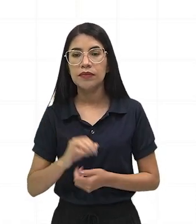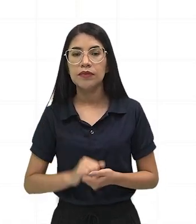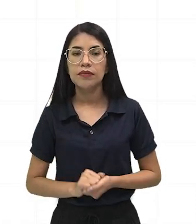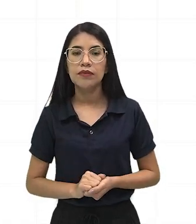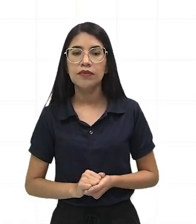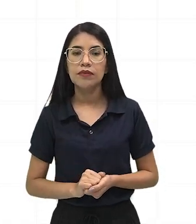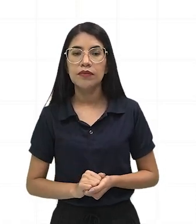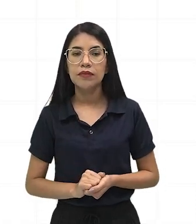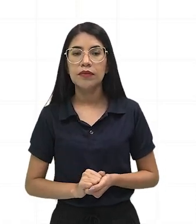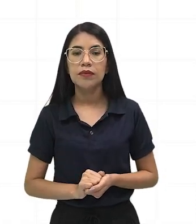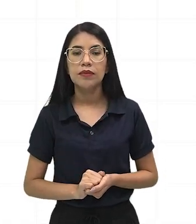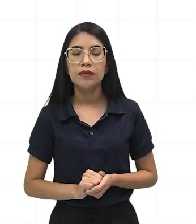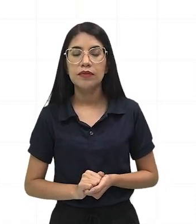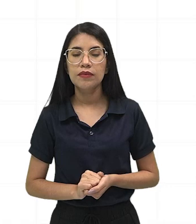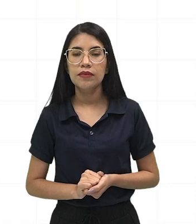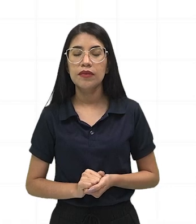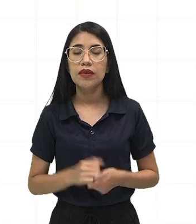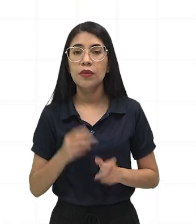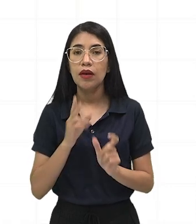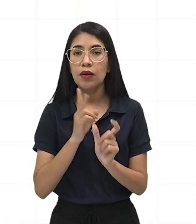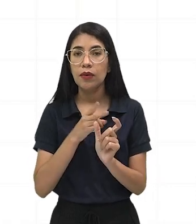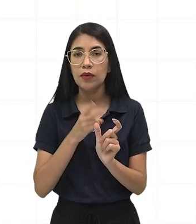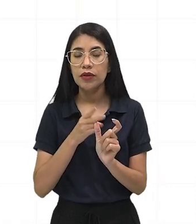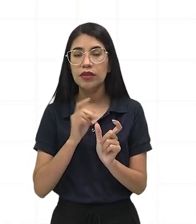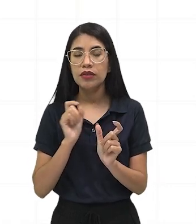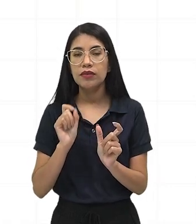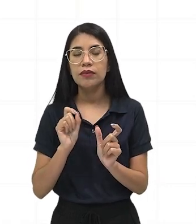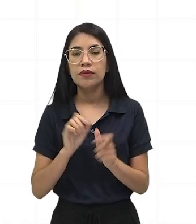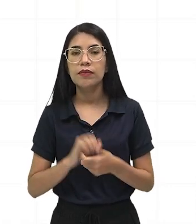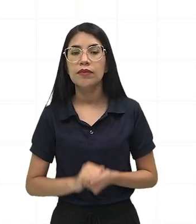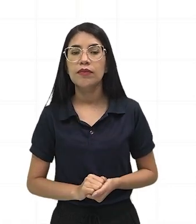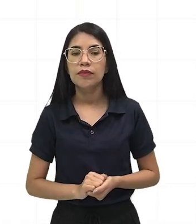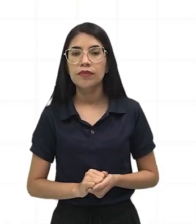Qual é a constante? 30